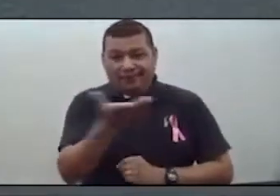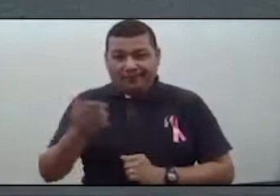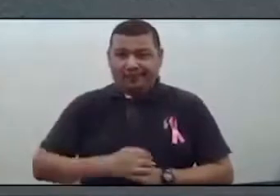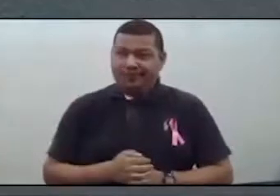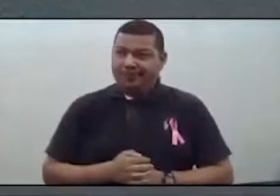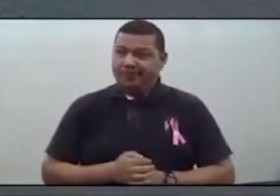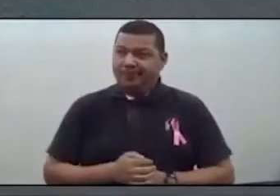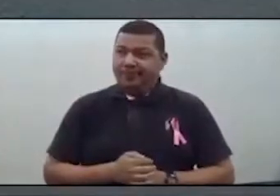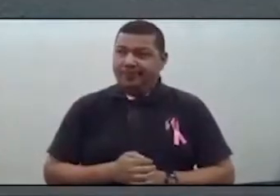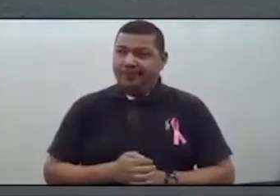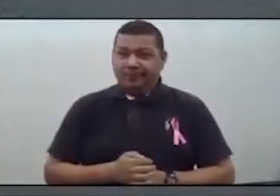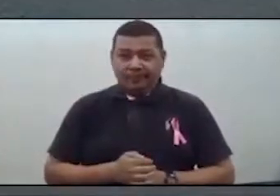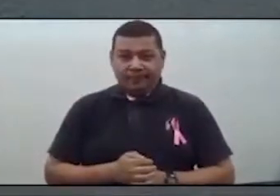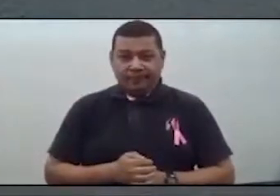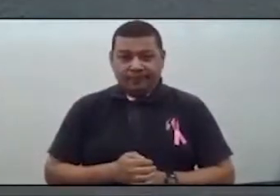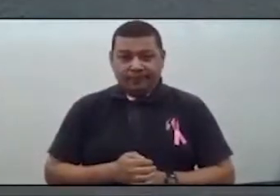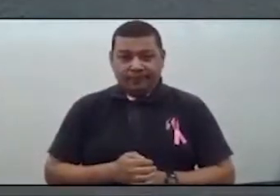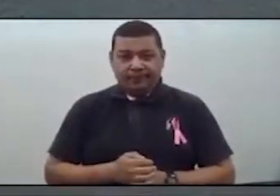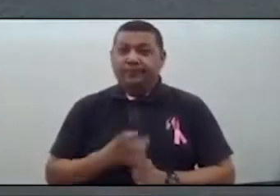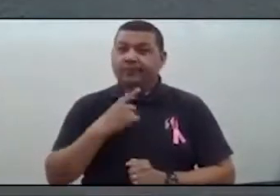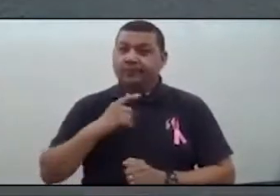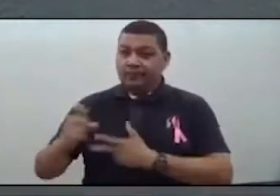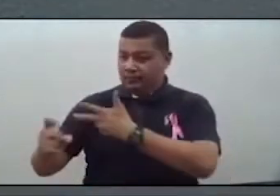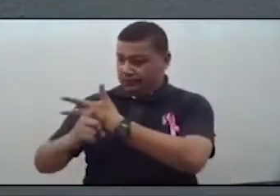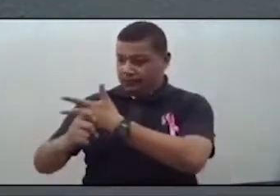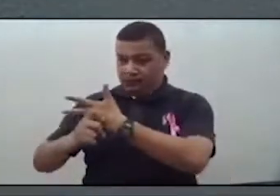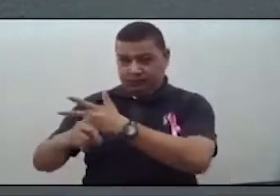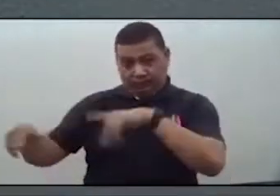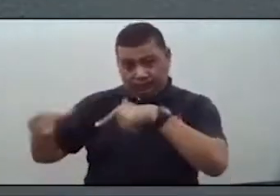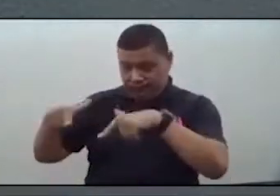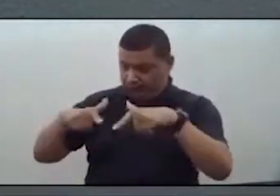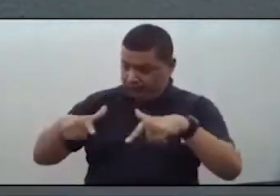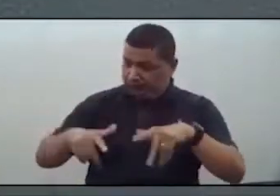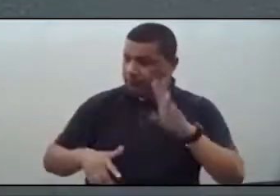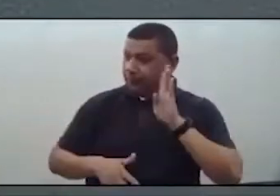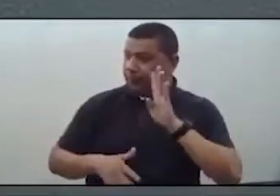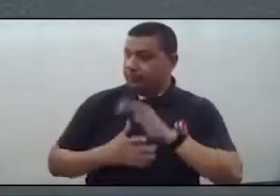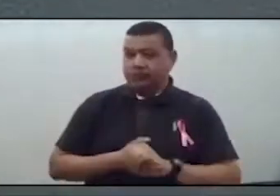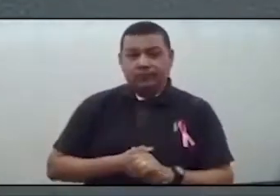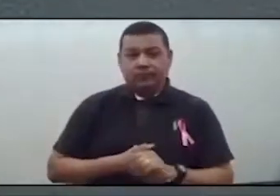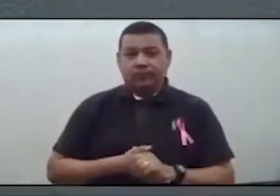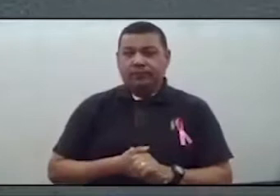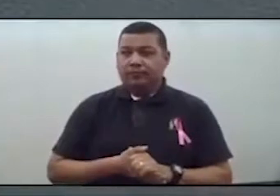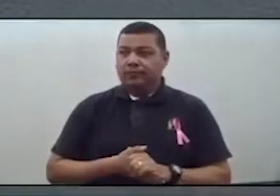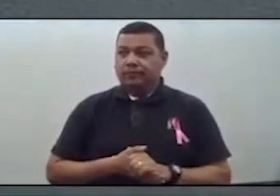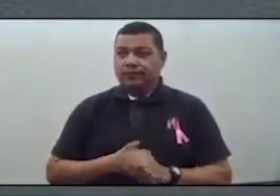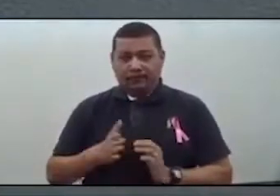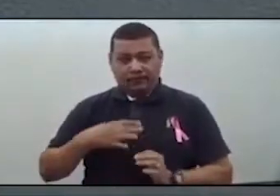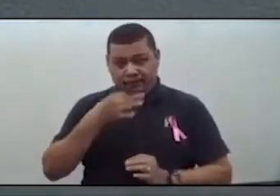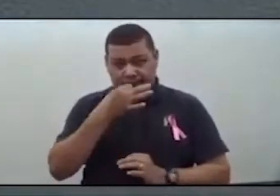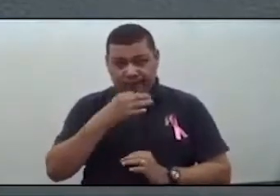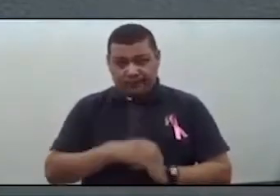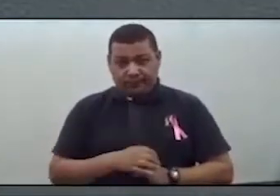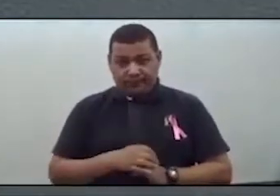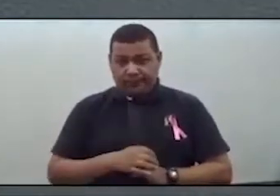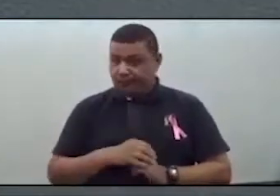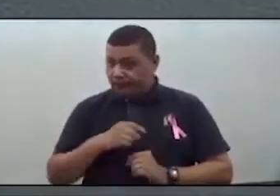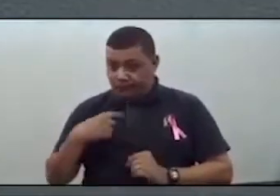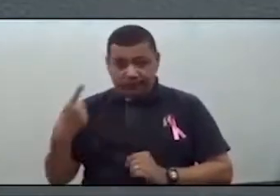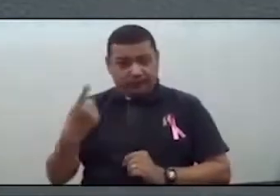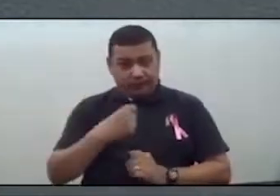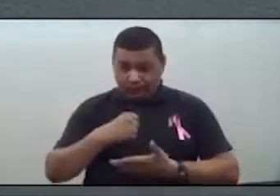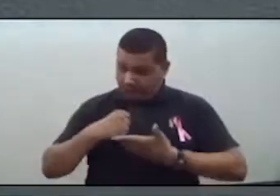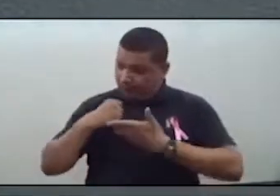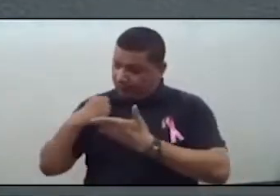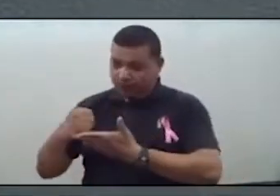também que o Executivo consiga fazer um trabalho de excelência, e eu tenho certeza que o que nós pudermos ajudar